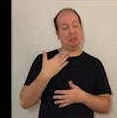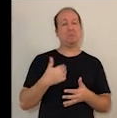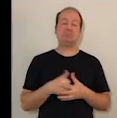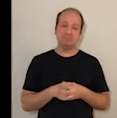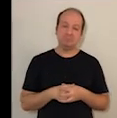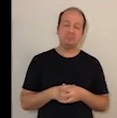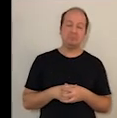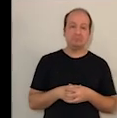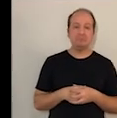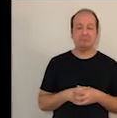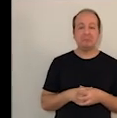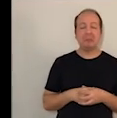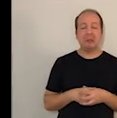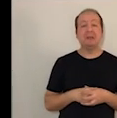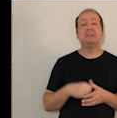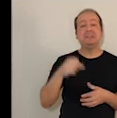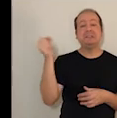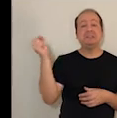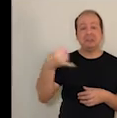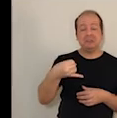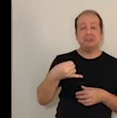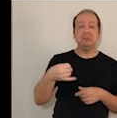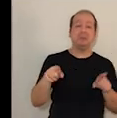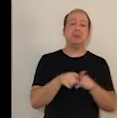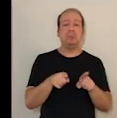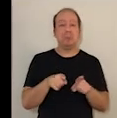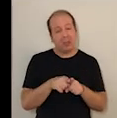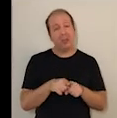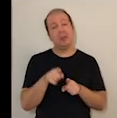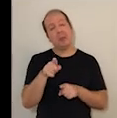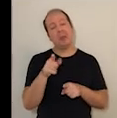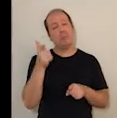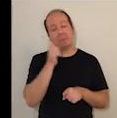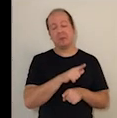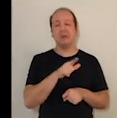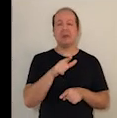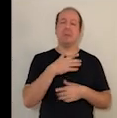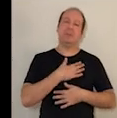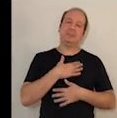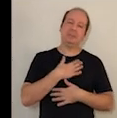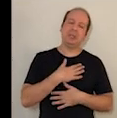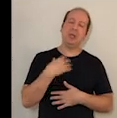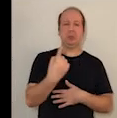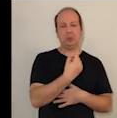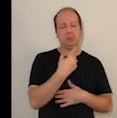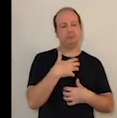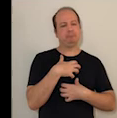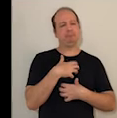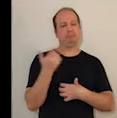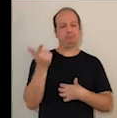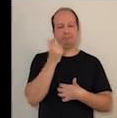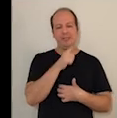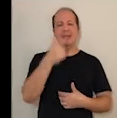não para de me surpreender. Bem, que seja assim, possam os peixes de Veneza achar nele